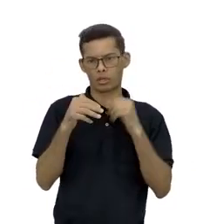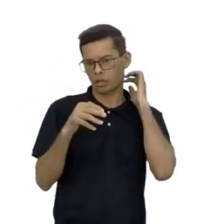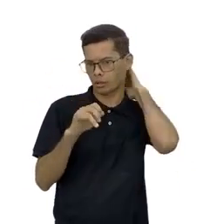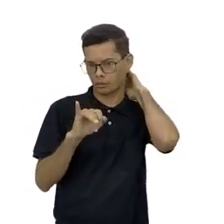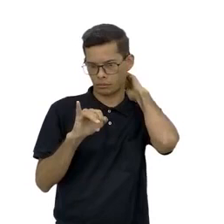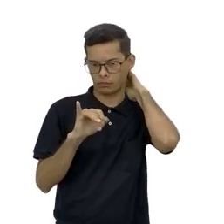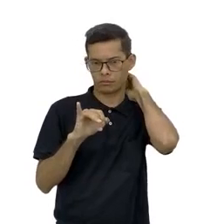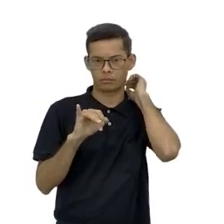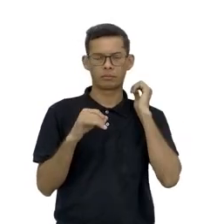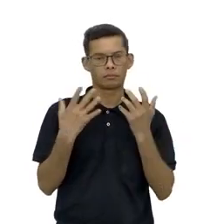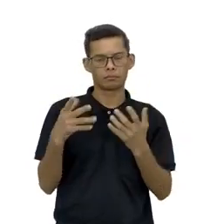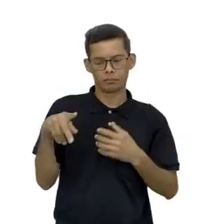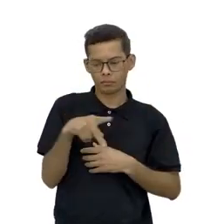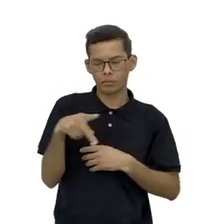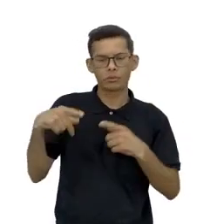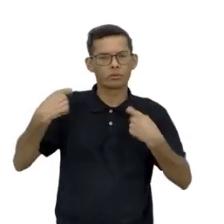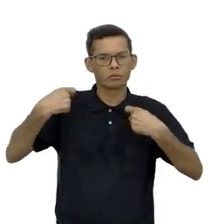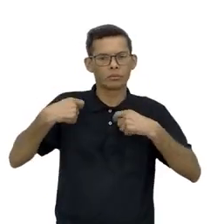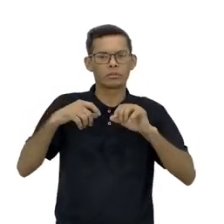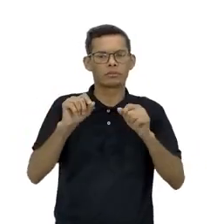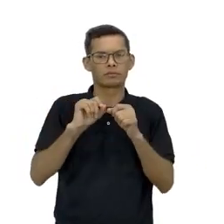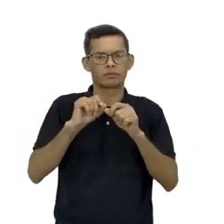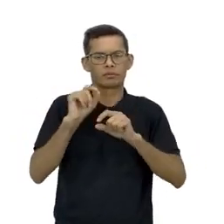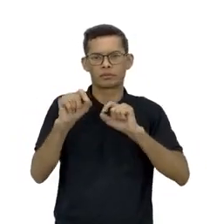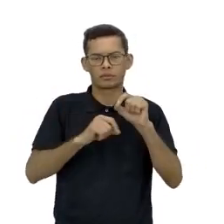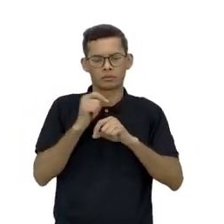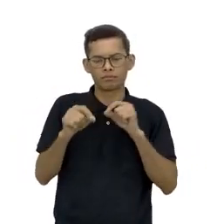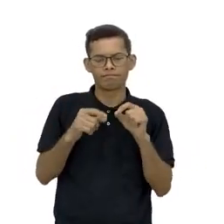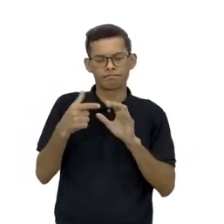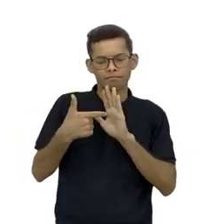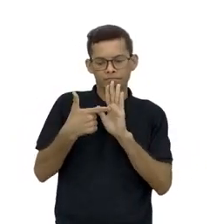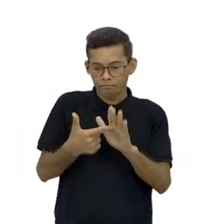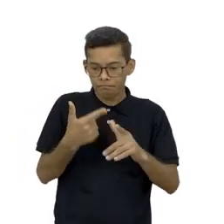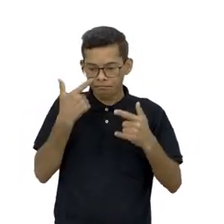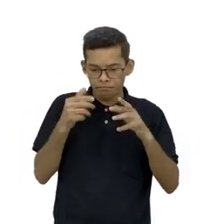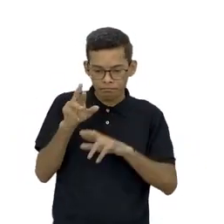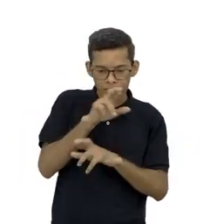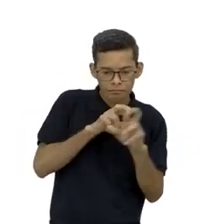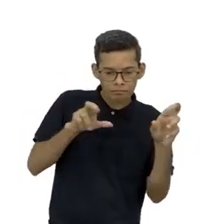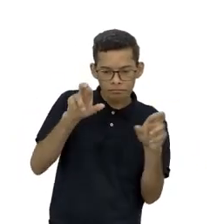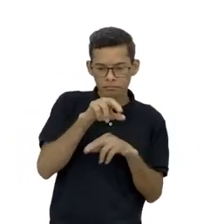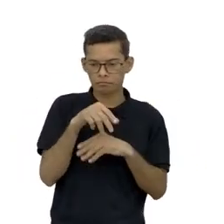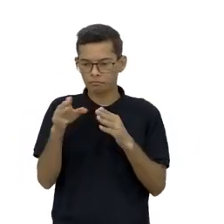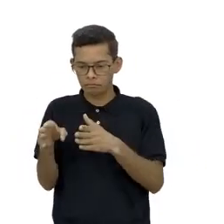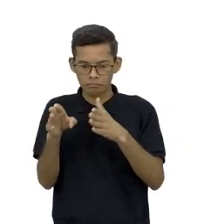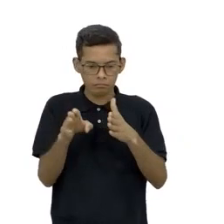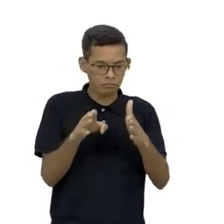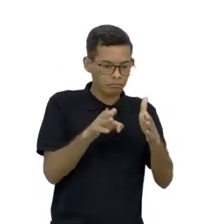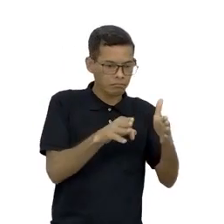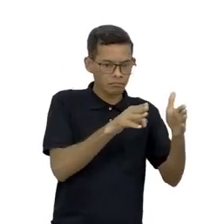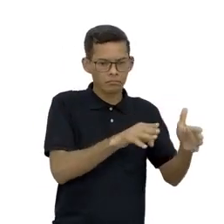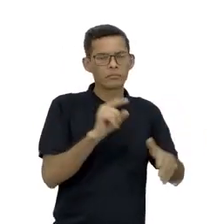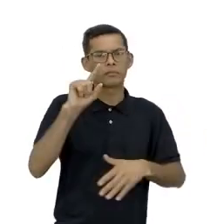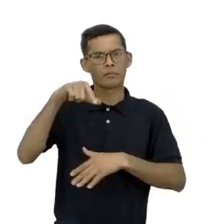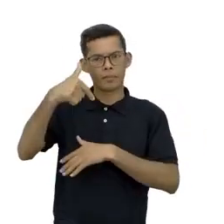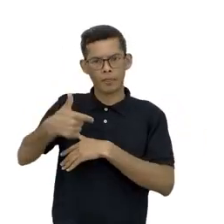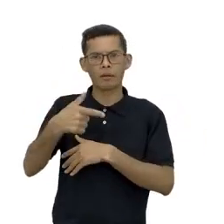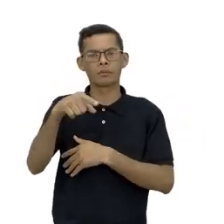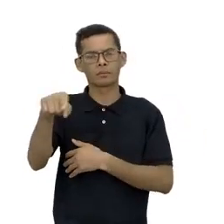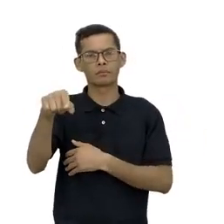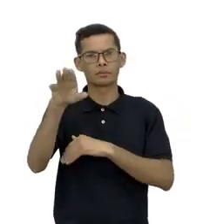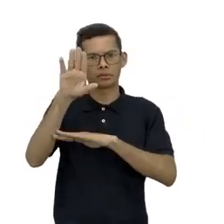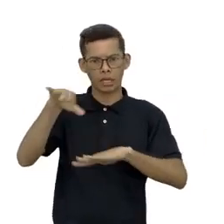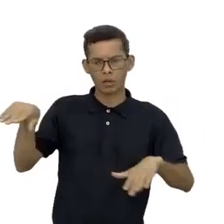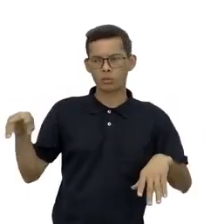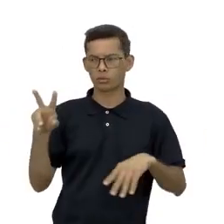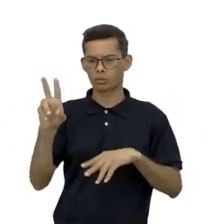Professores devem circular, ver o trabalho dos alunos acompanhando o próximo. Depois, organizem os estudantes em dupla para